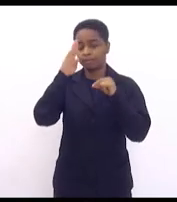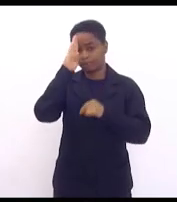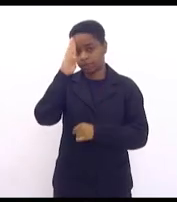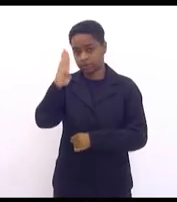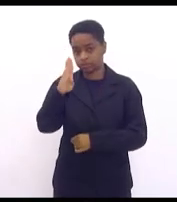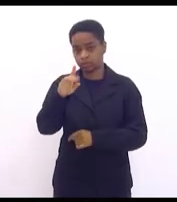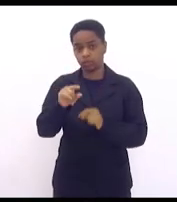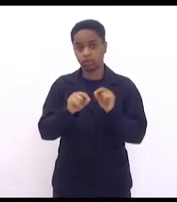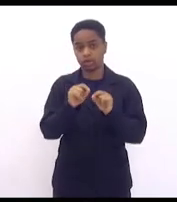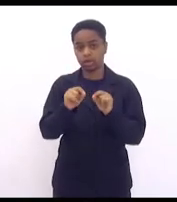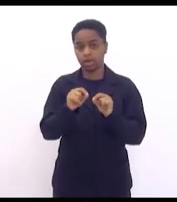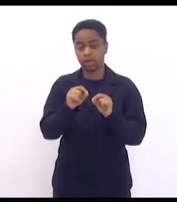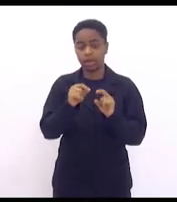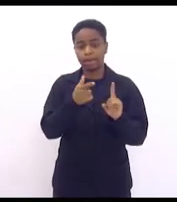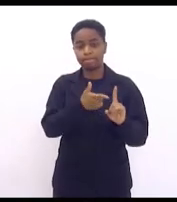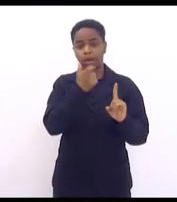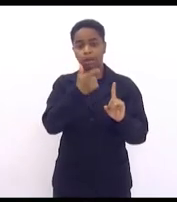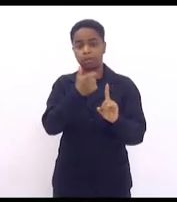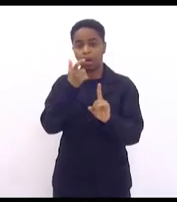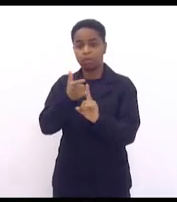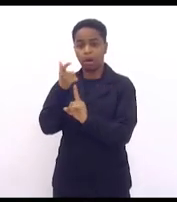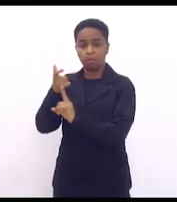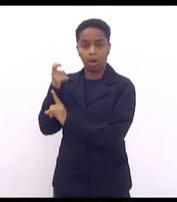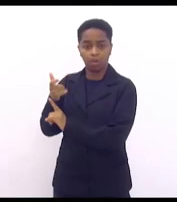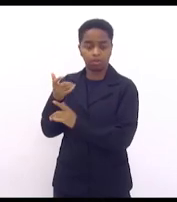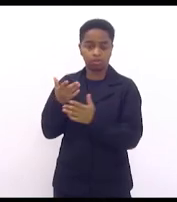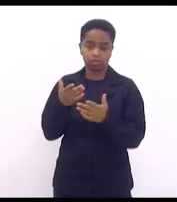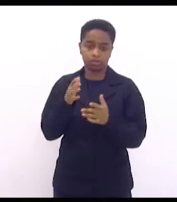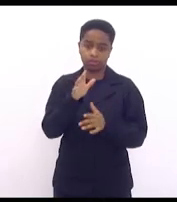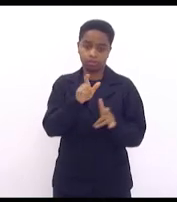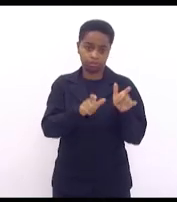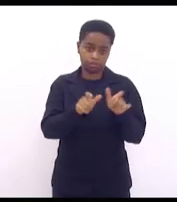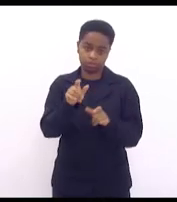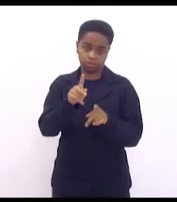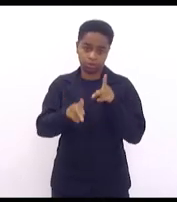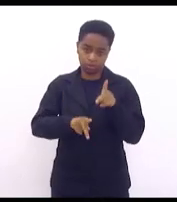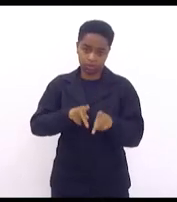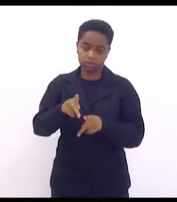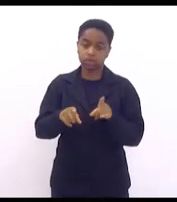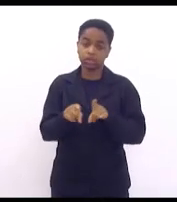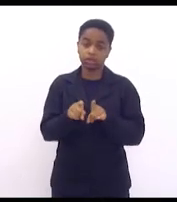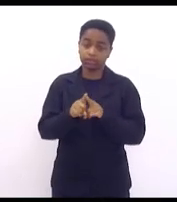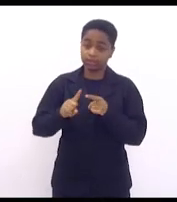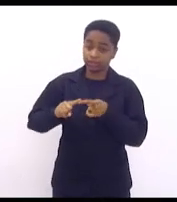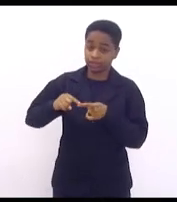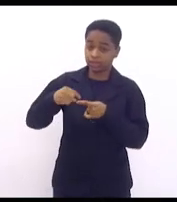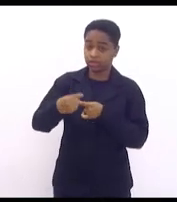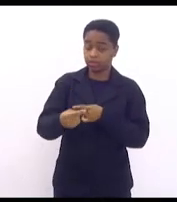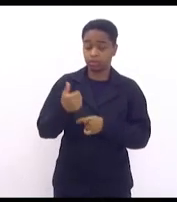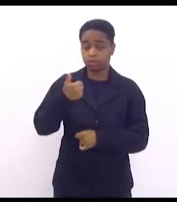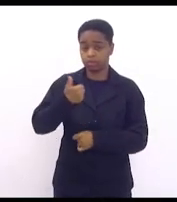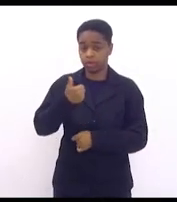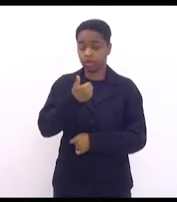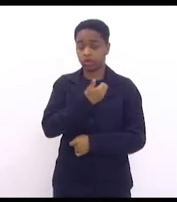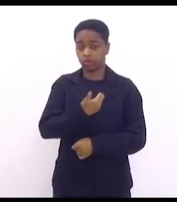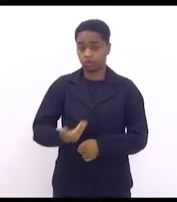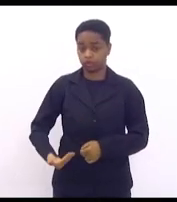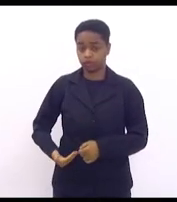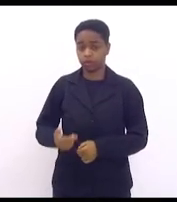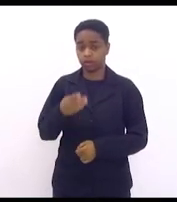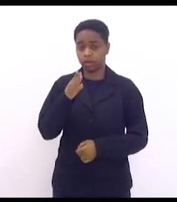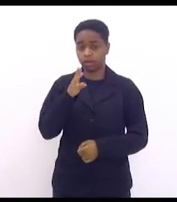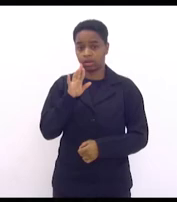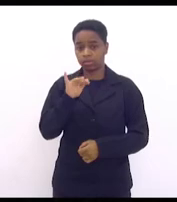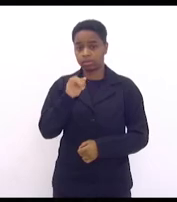foi o tiro na cabecinha, da mesma forma que, na sucessão do primeiro governo Brizola, o